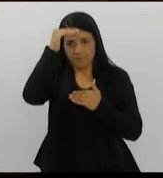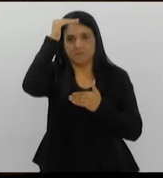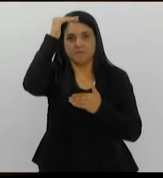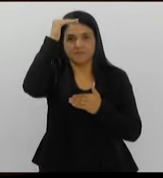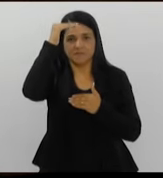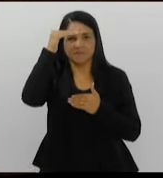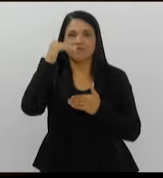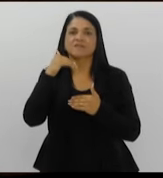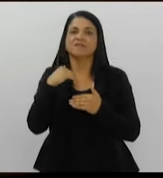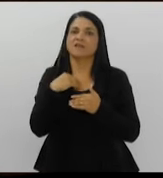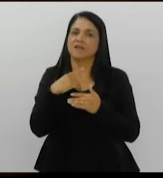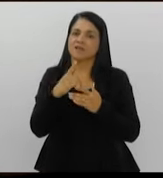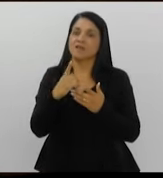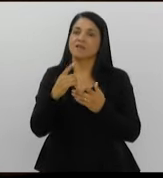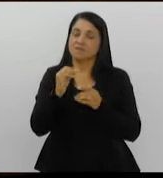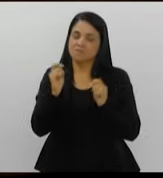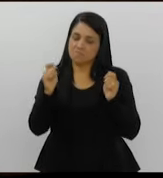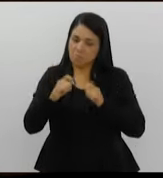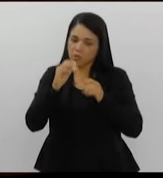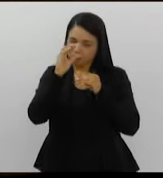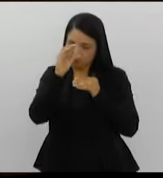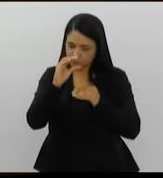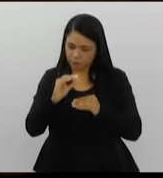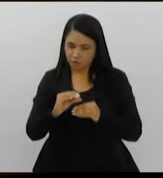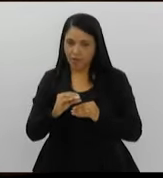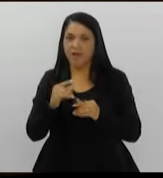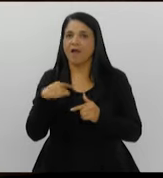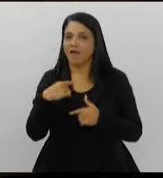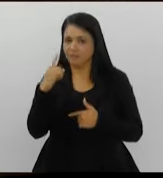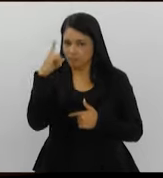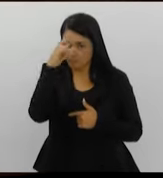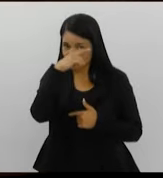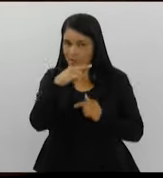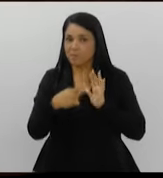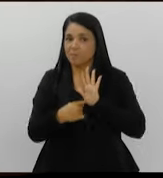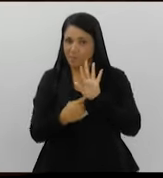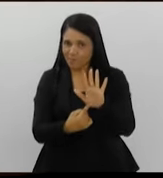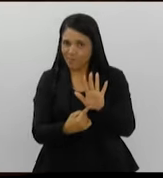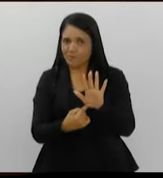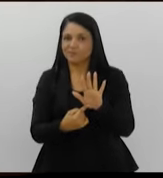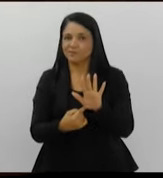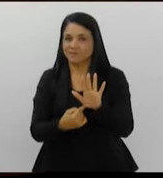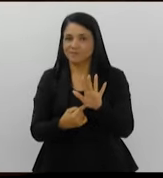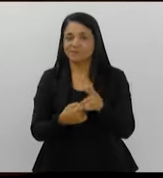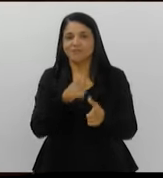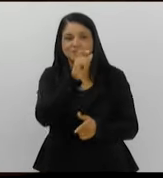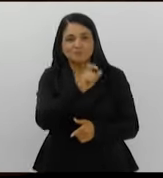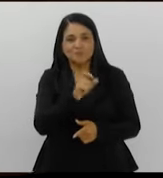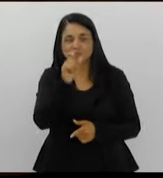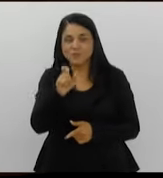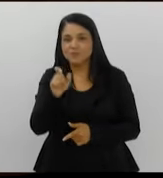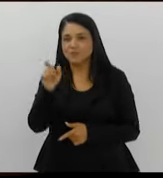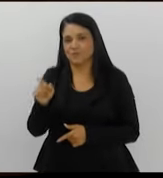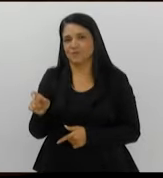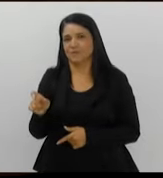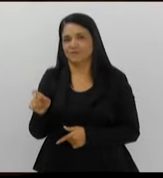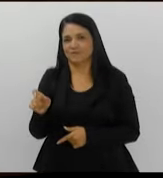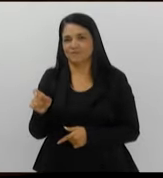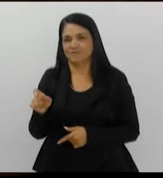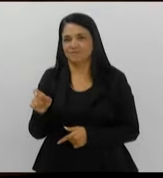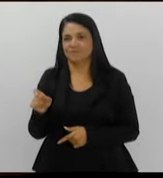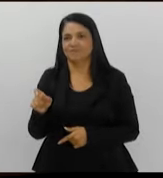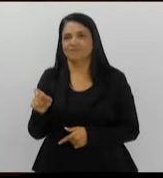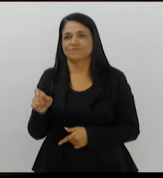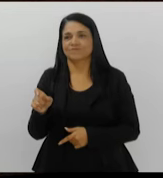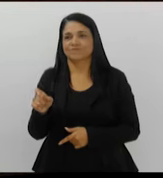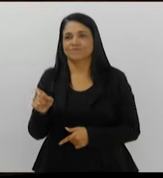Lógico que temos como abaixar, mas isso já demonstra a dificuldade das pessoas